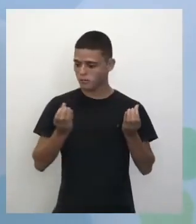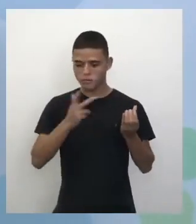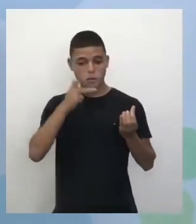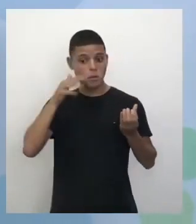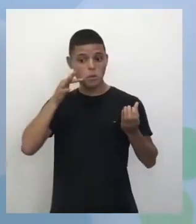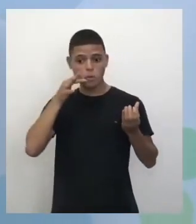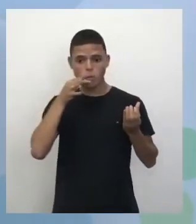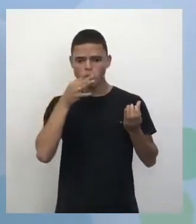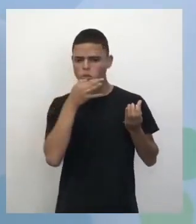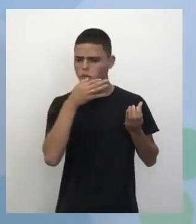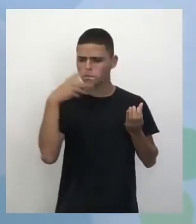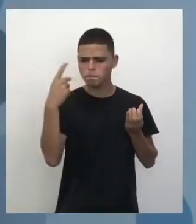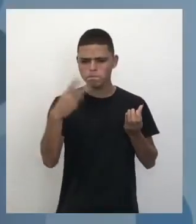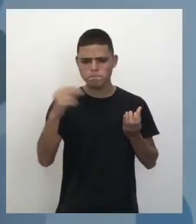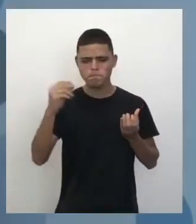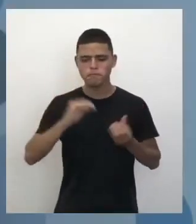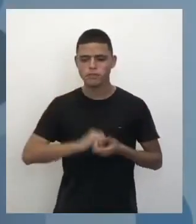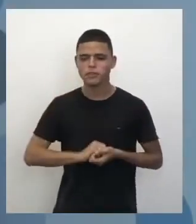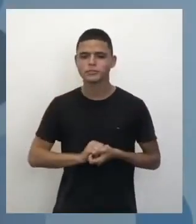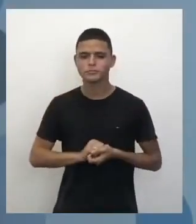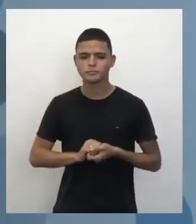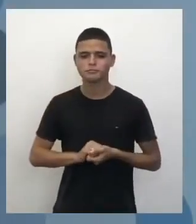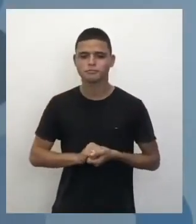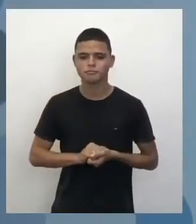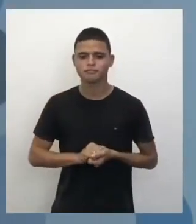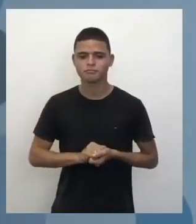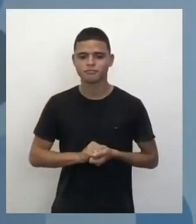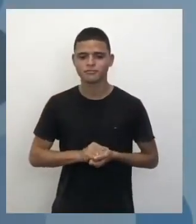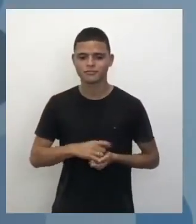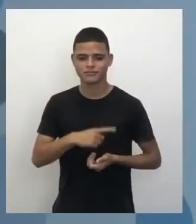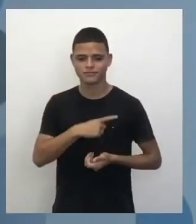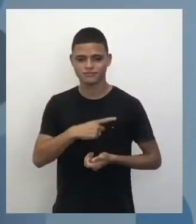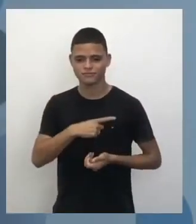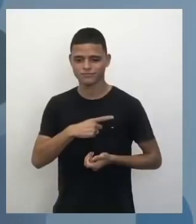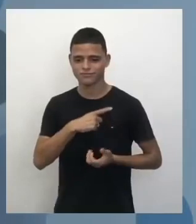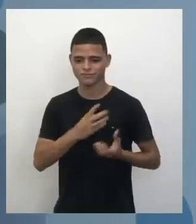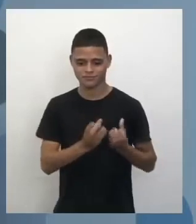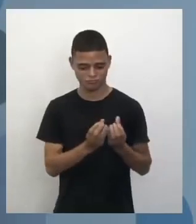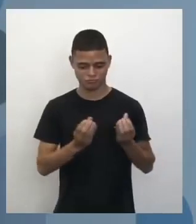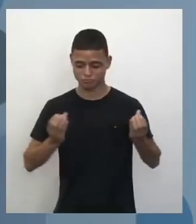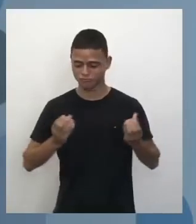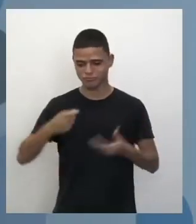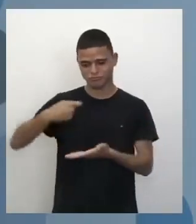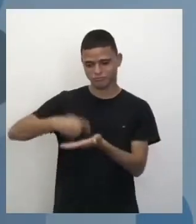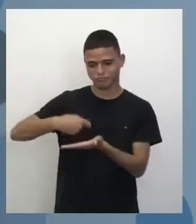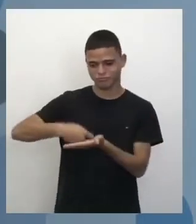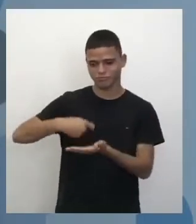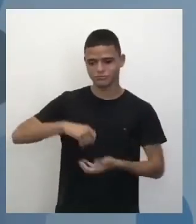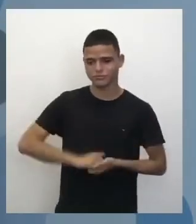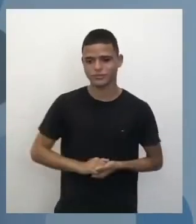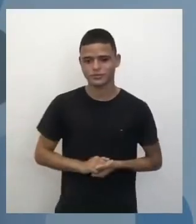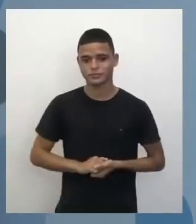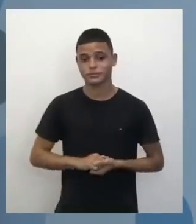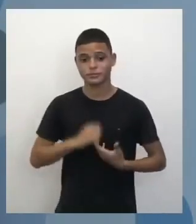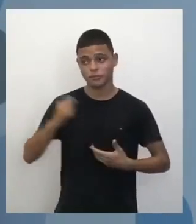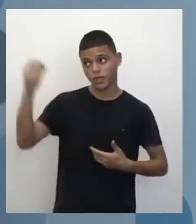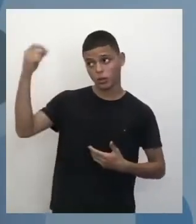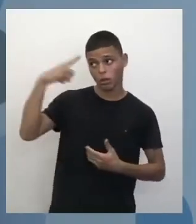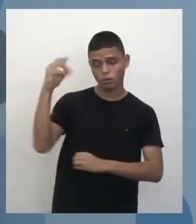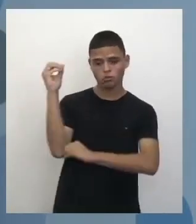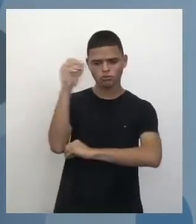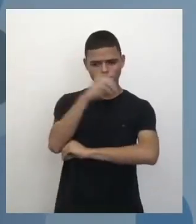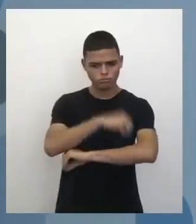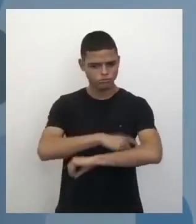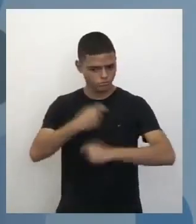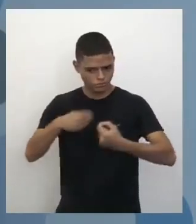do Calçadão de Osasco. Osasco. Né? O dogão tá pagando o merchan, pra falar dele, tem que pagar né? merchan. Tem que pagar merchan. Ó, o legal é que o pôr do sol não precisa